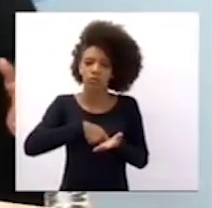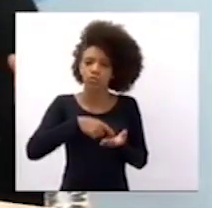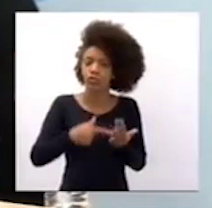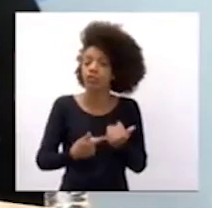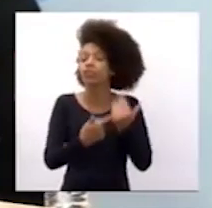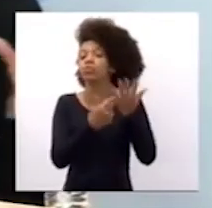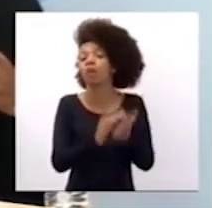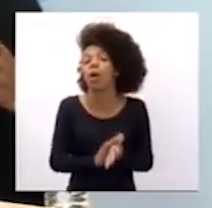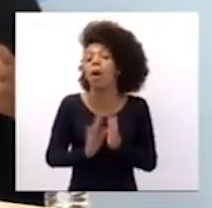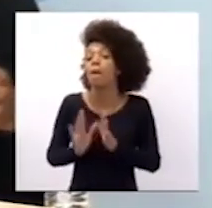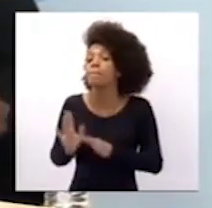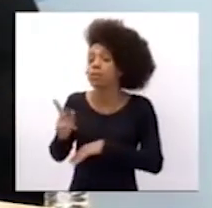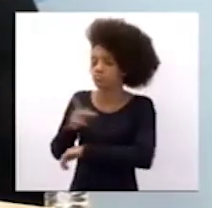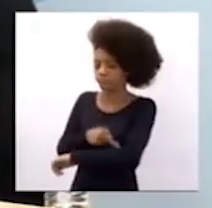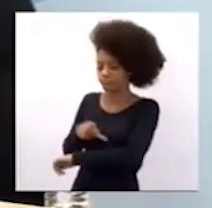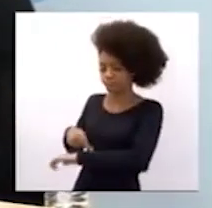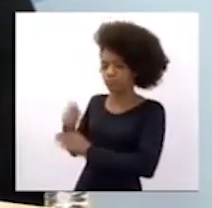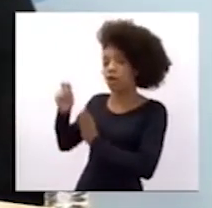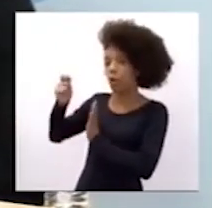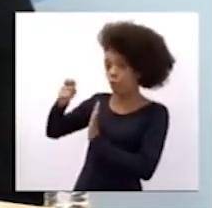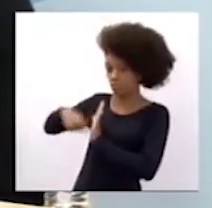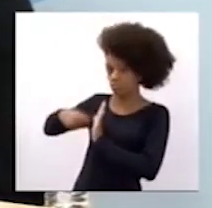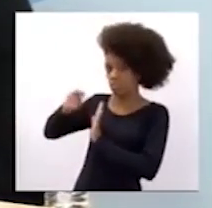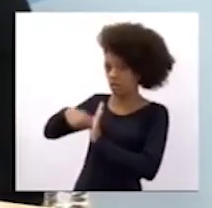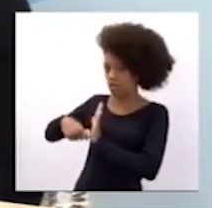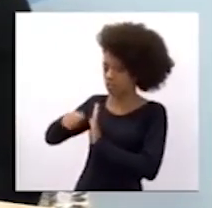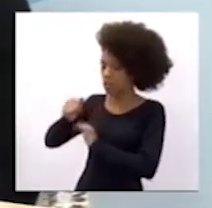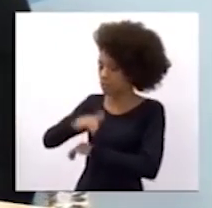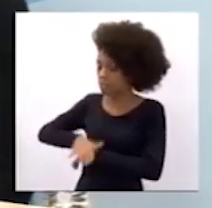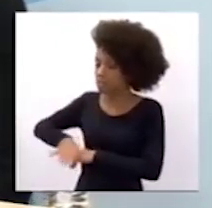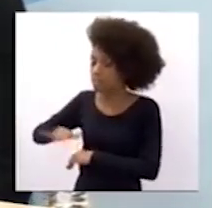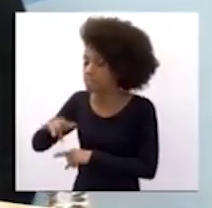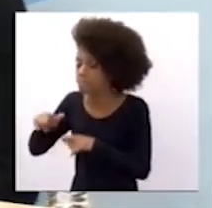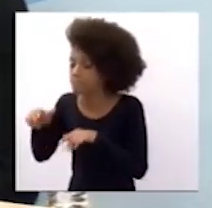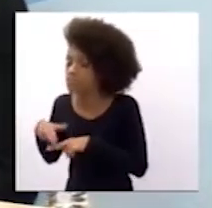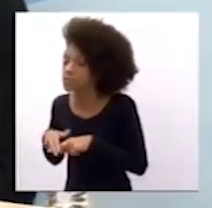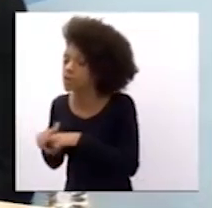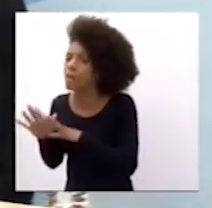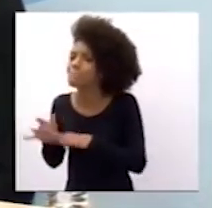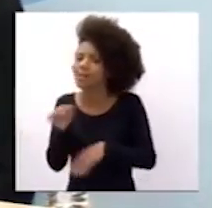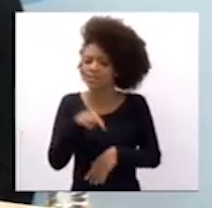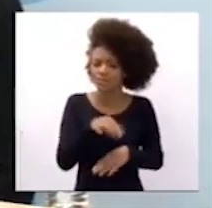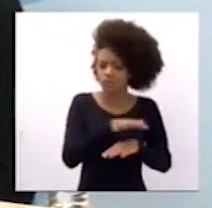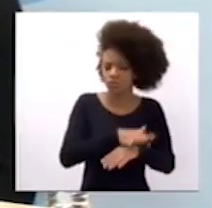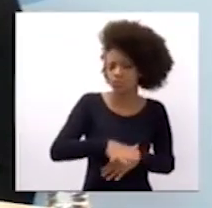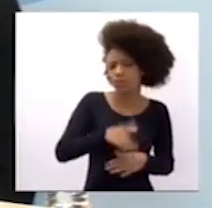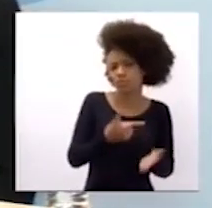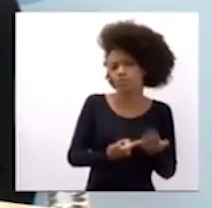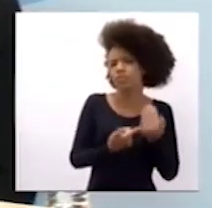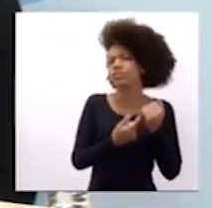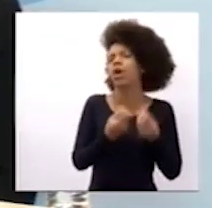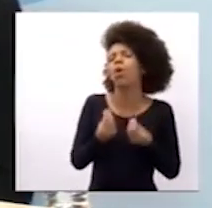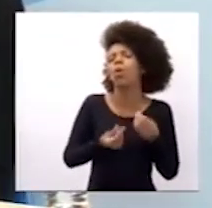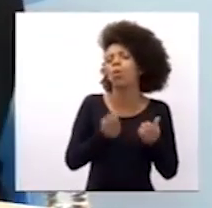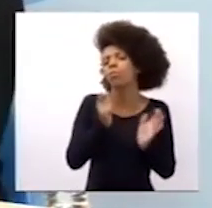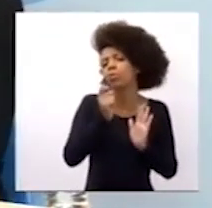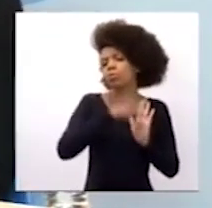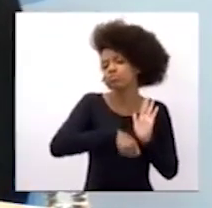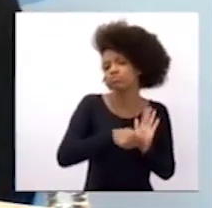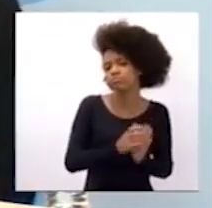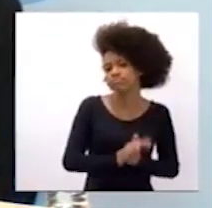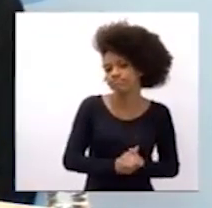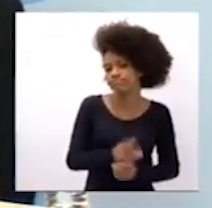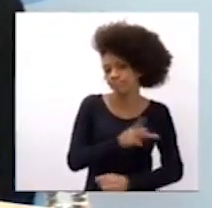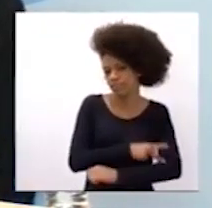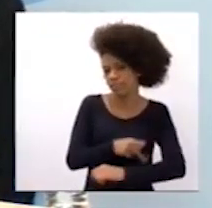que nós estamos mais acostumados no nosso espaço físico. E no espaço virtual, como que esse contrato pedagógico se daria, né? Como